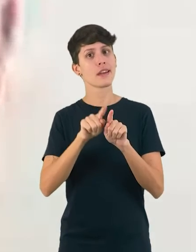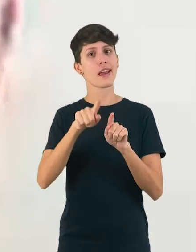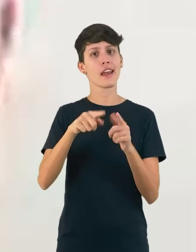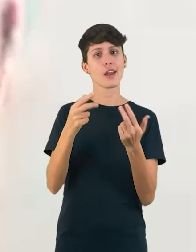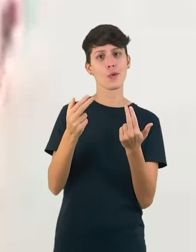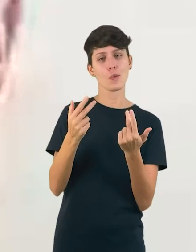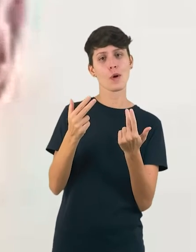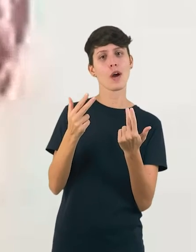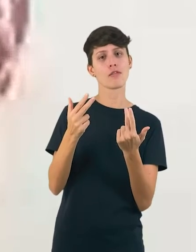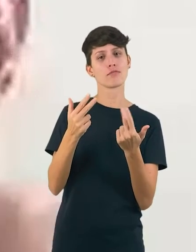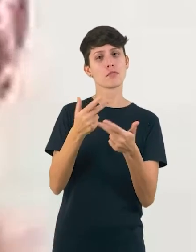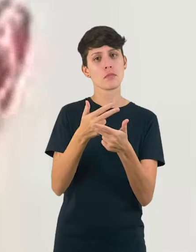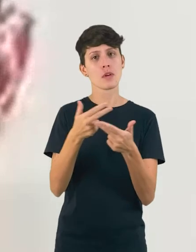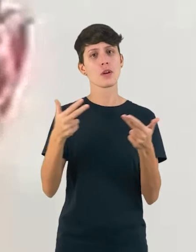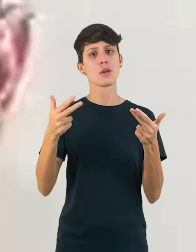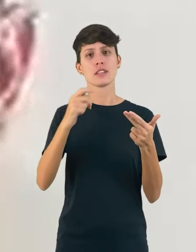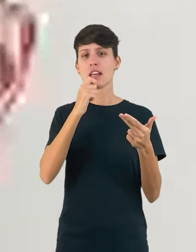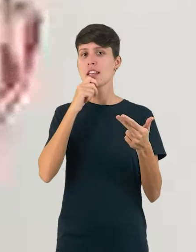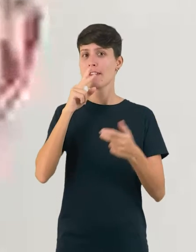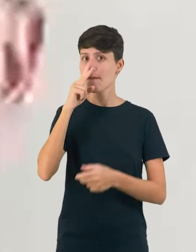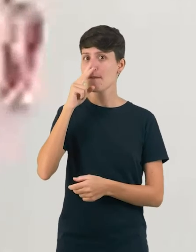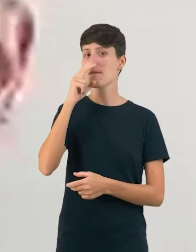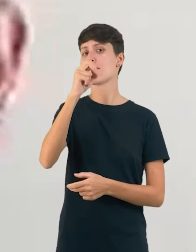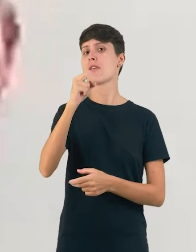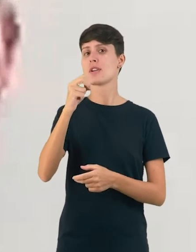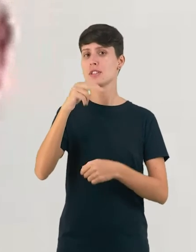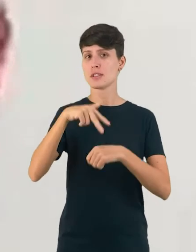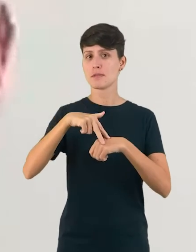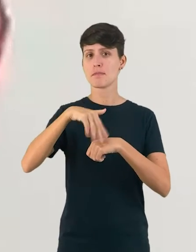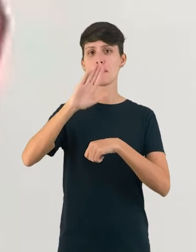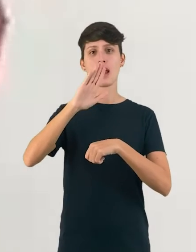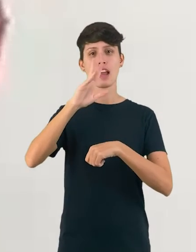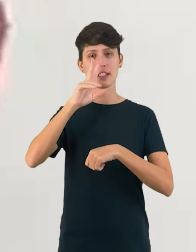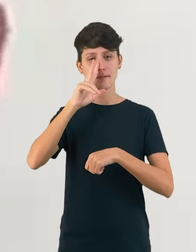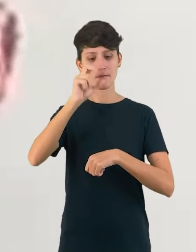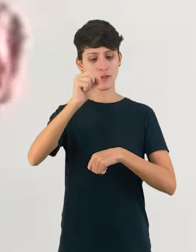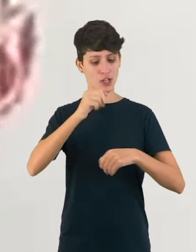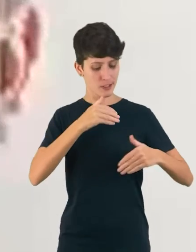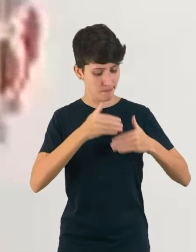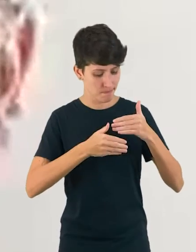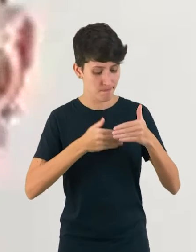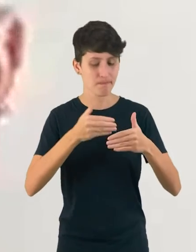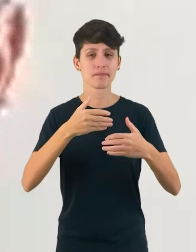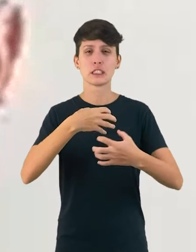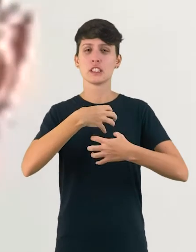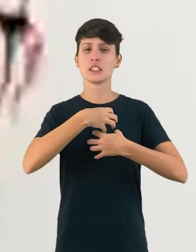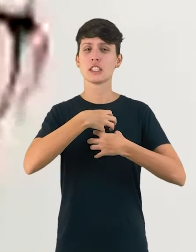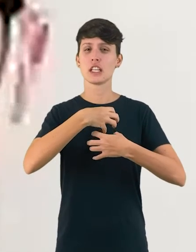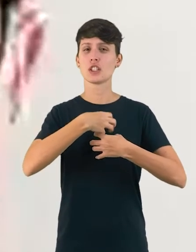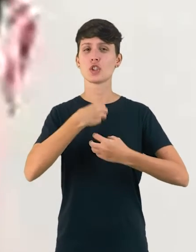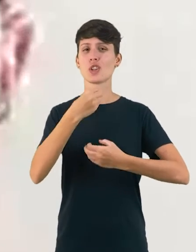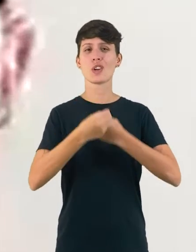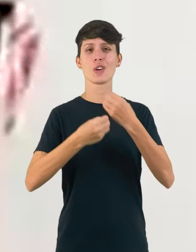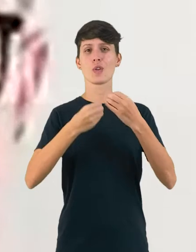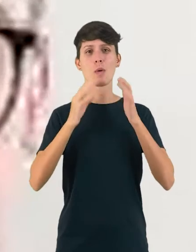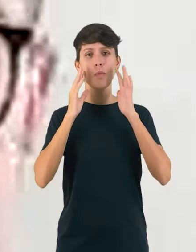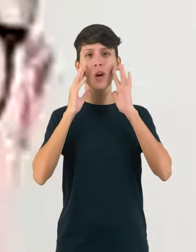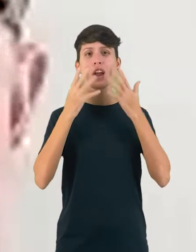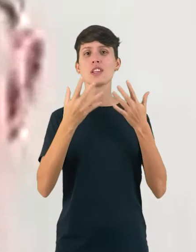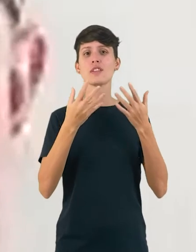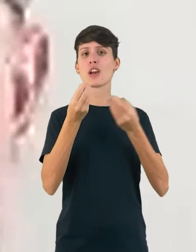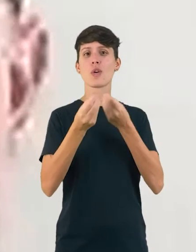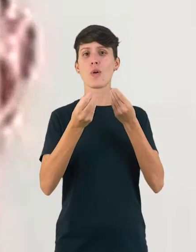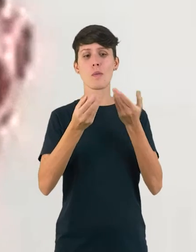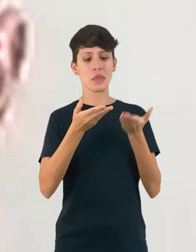né? E isso não deixa de ser algo que ainda intensifica muito mais o processo de